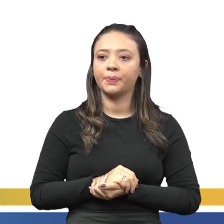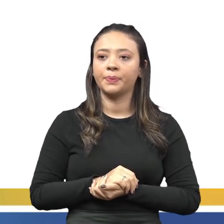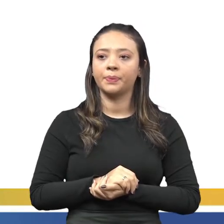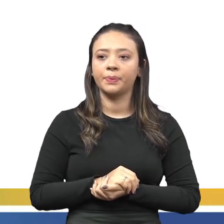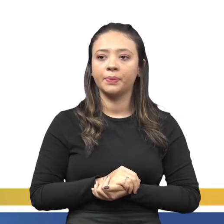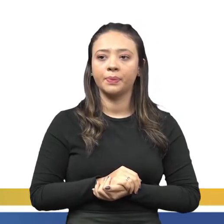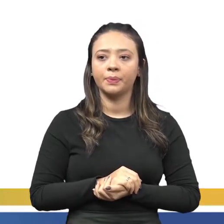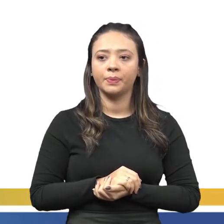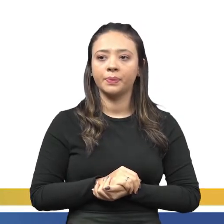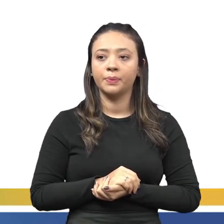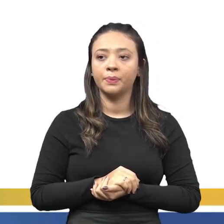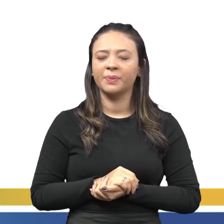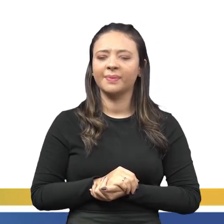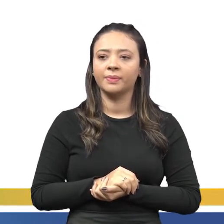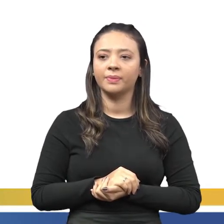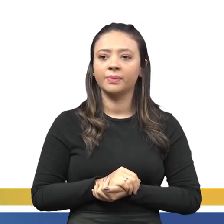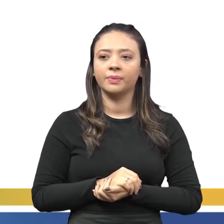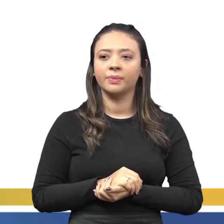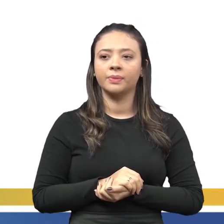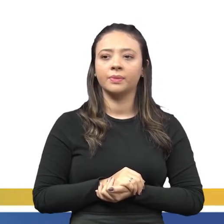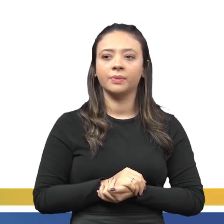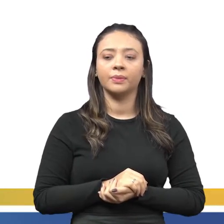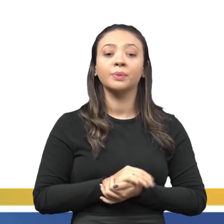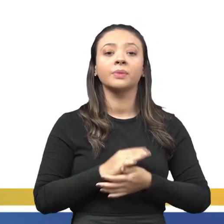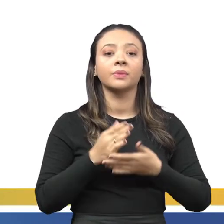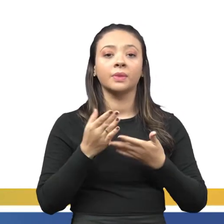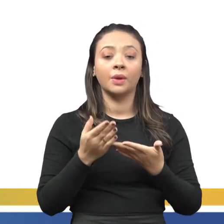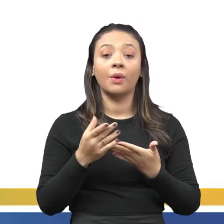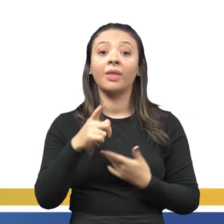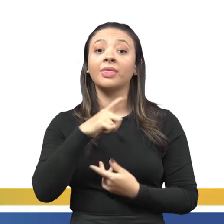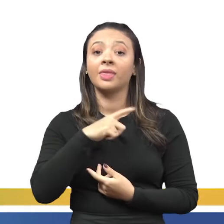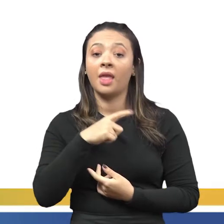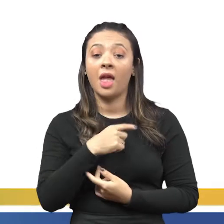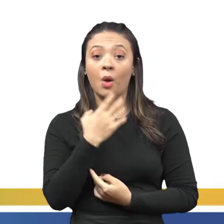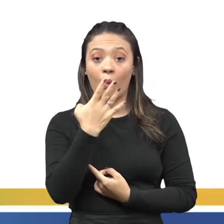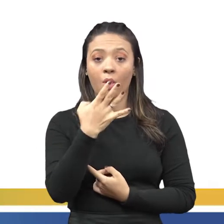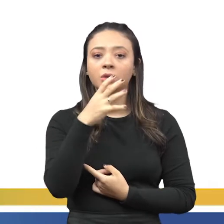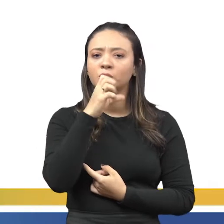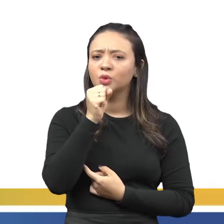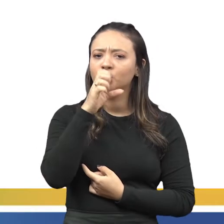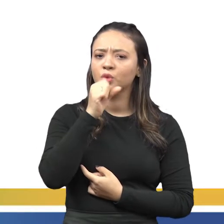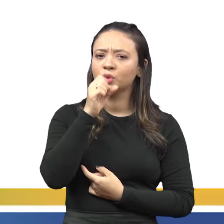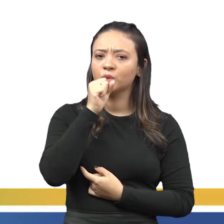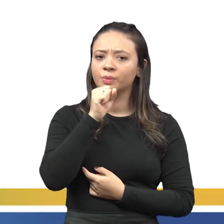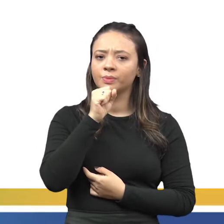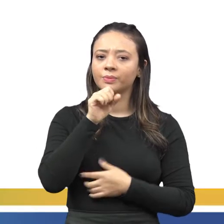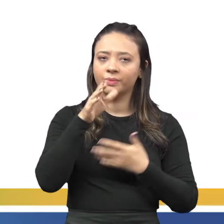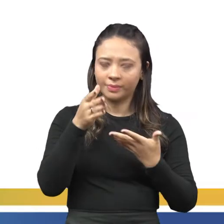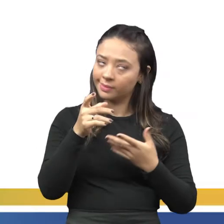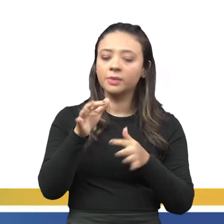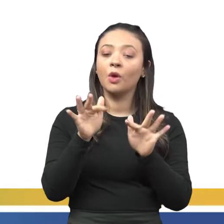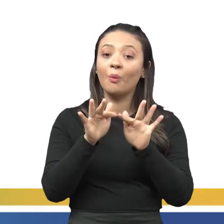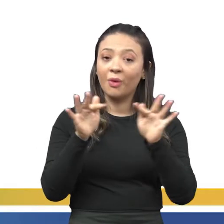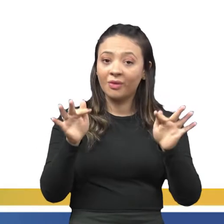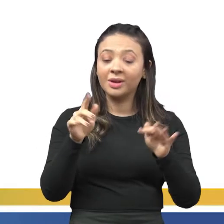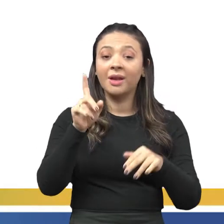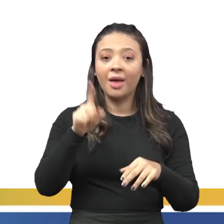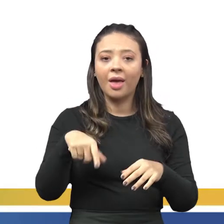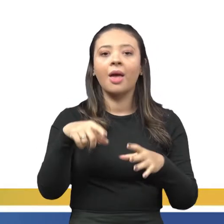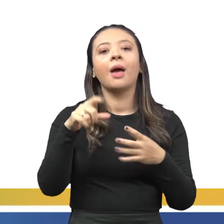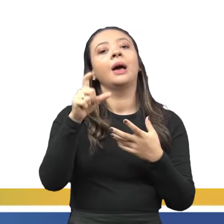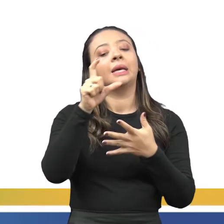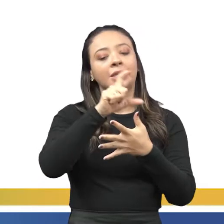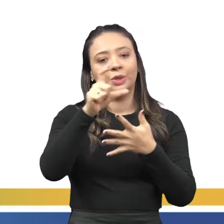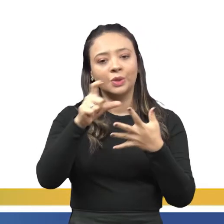are 4 oranges. Há ou existem 4 laranjas. Essa é uma frase que está no plural, então eu